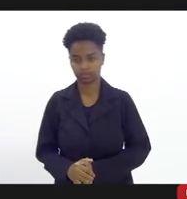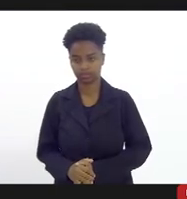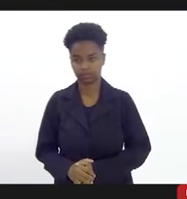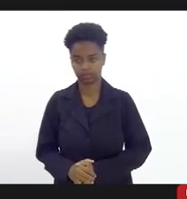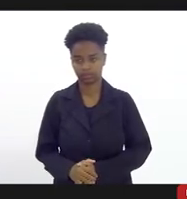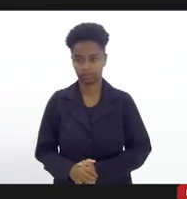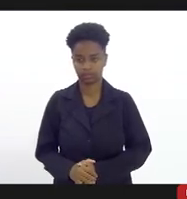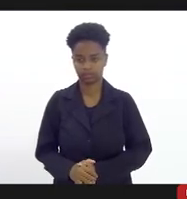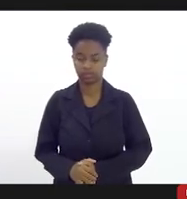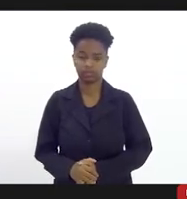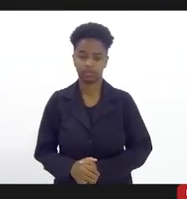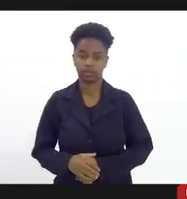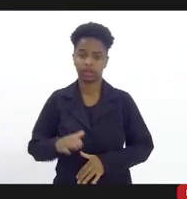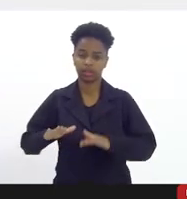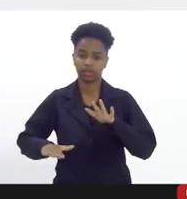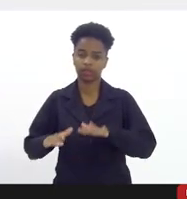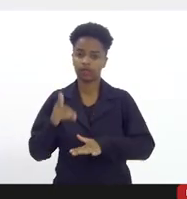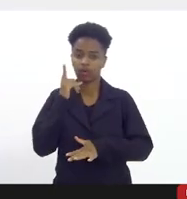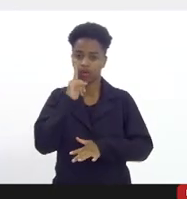mas talvez ajude